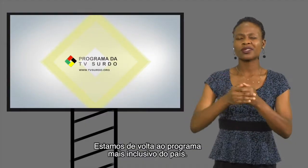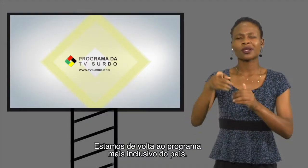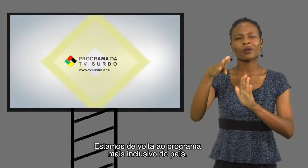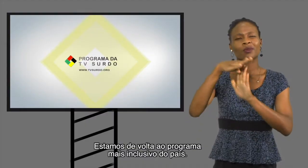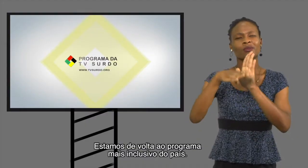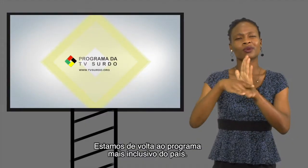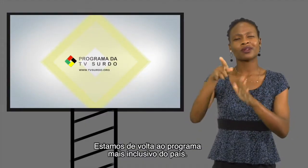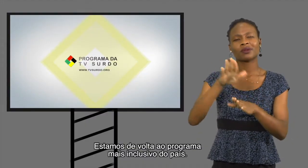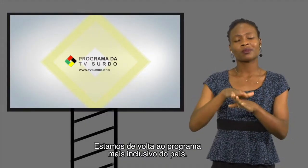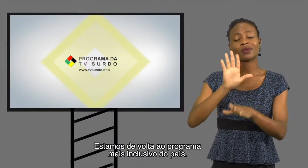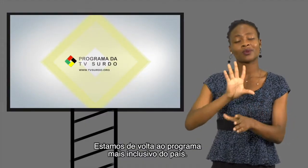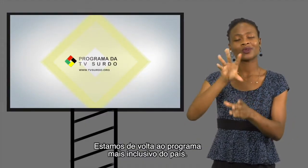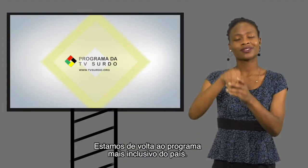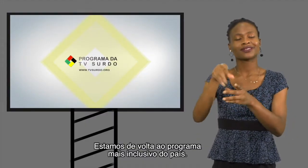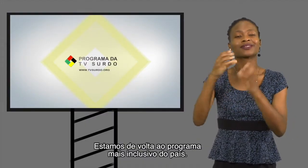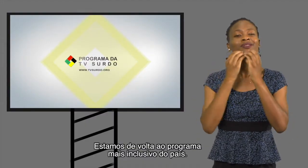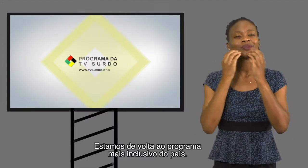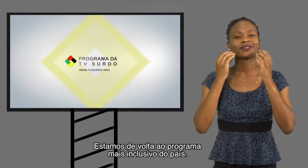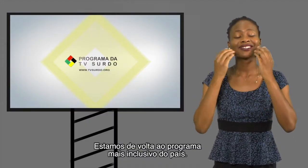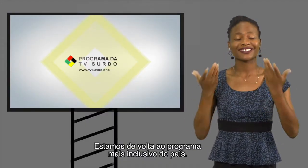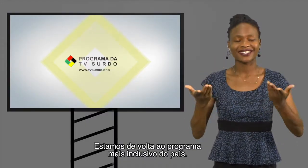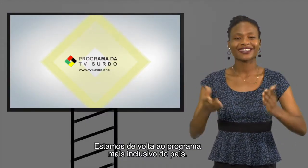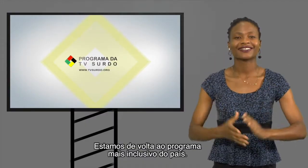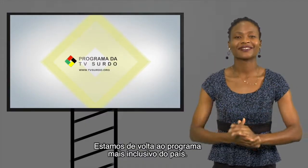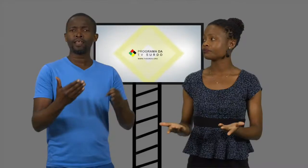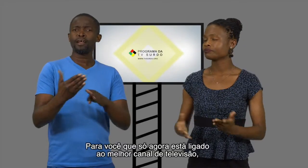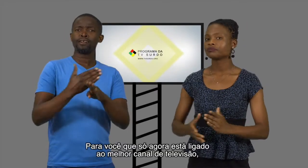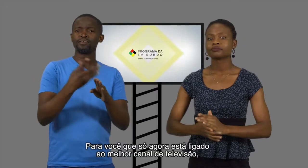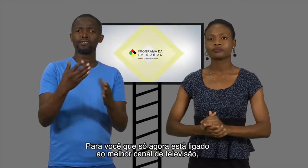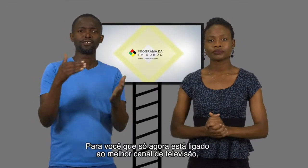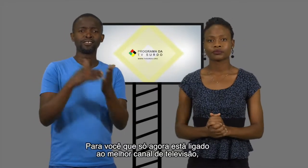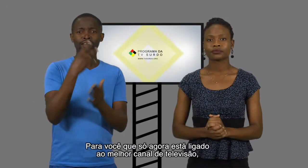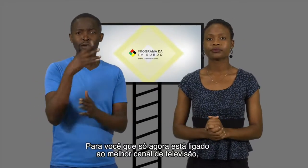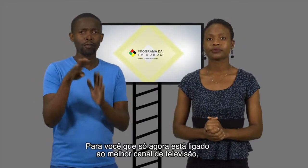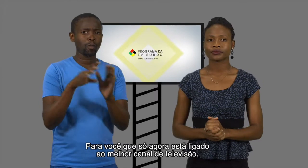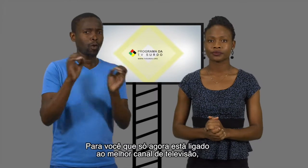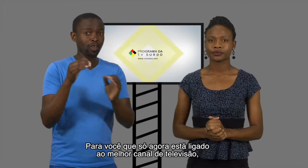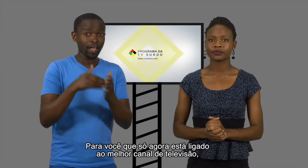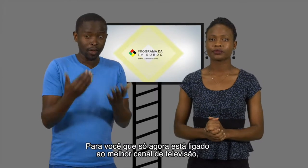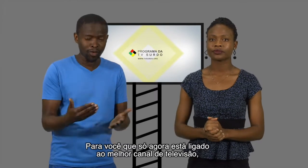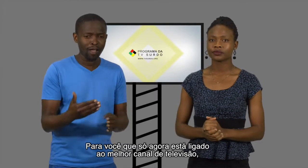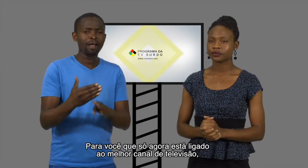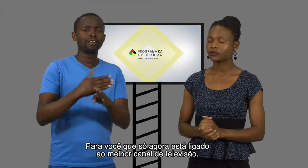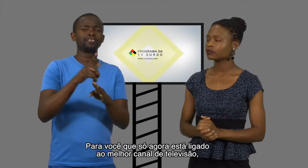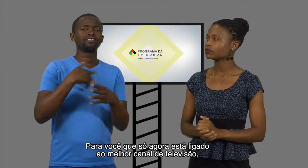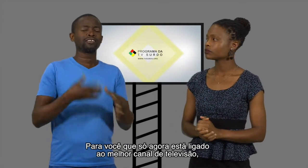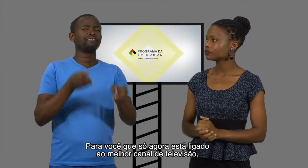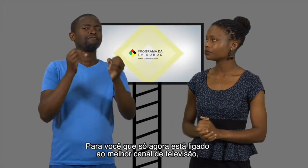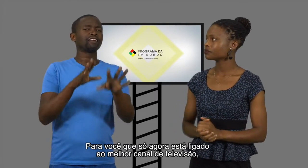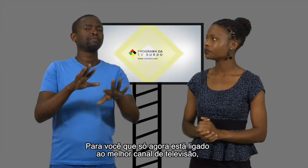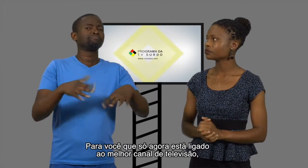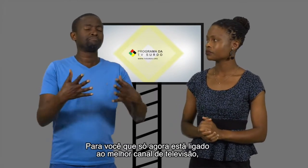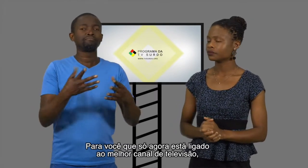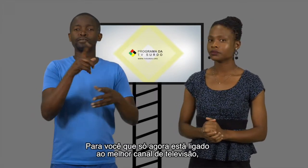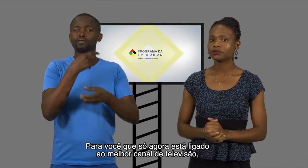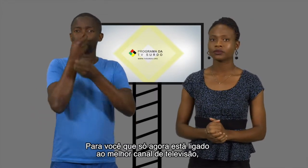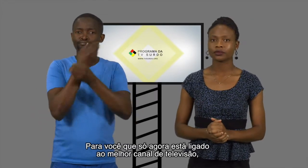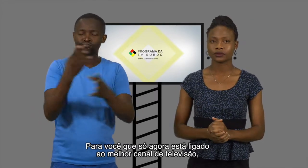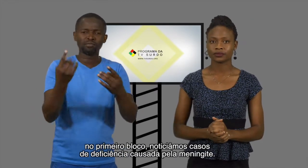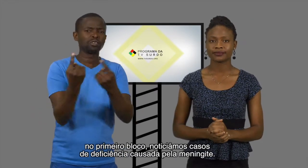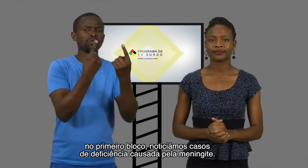Estamos de volta ao programa mais inclusivo do país. Para você que só agora está ligado ao melhor canal de